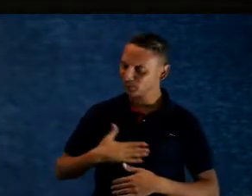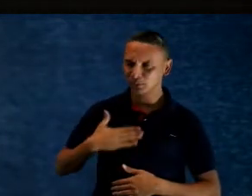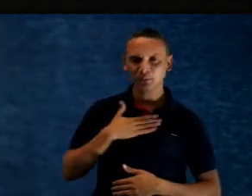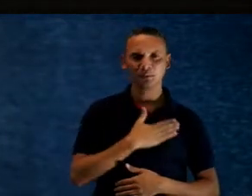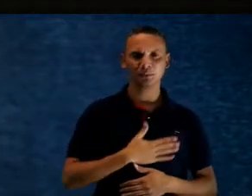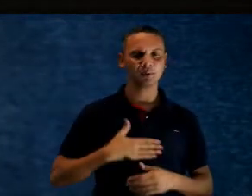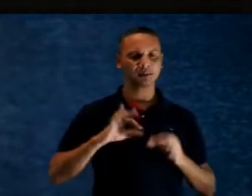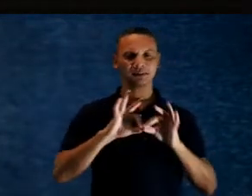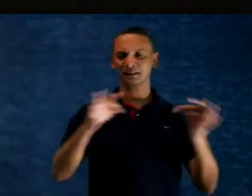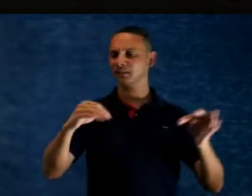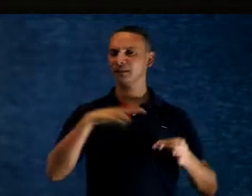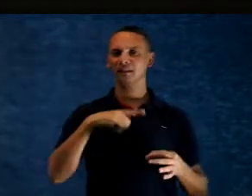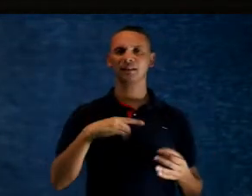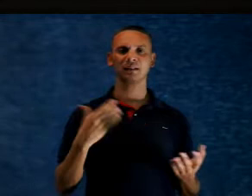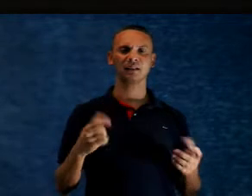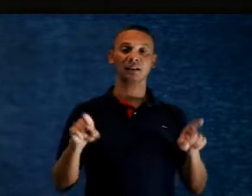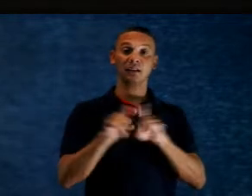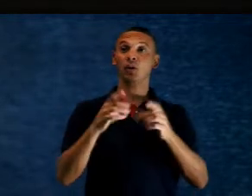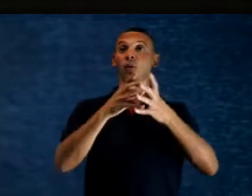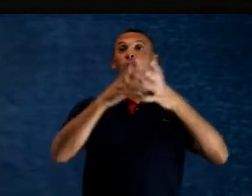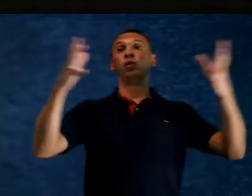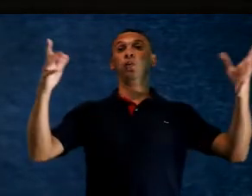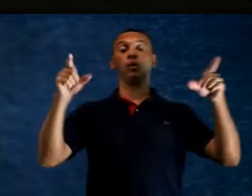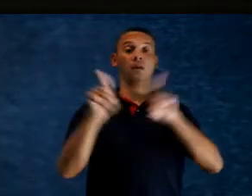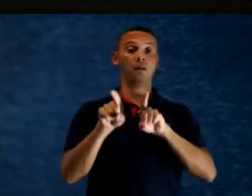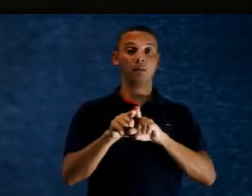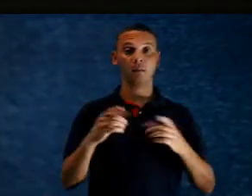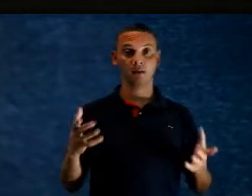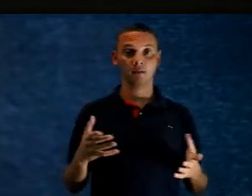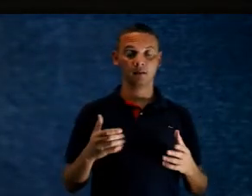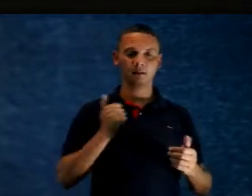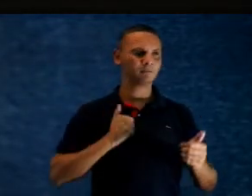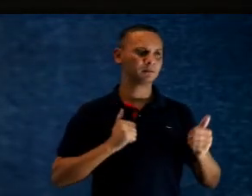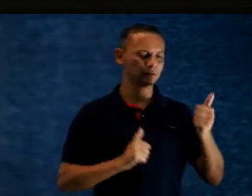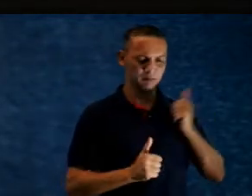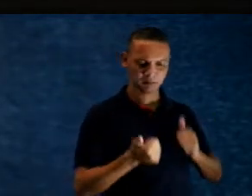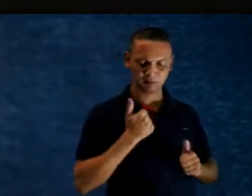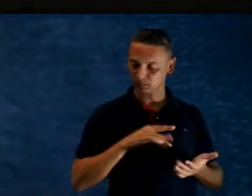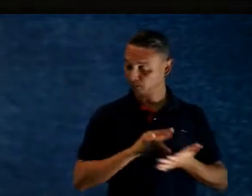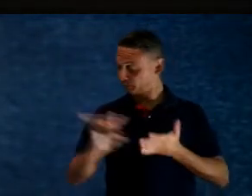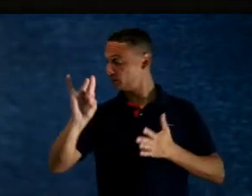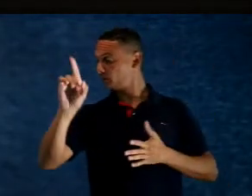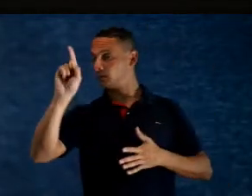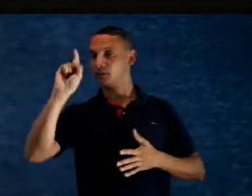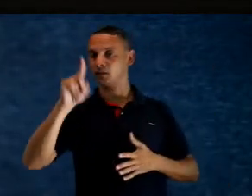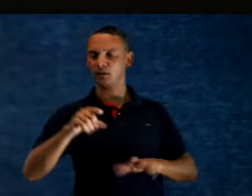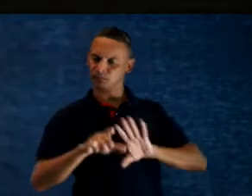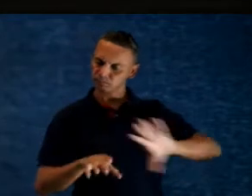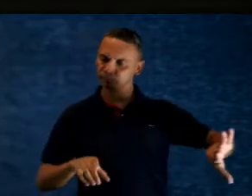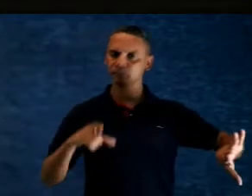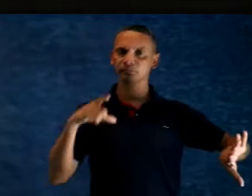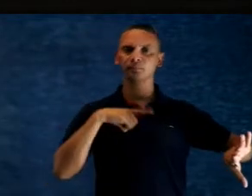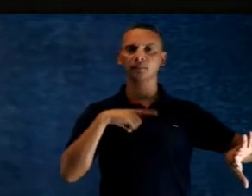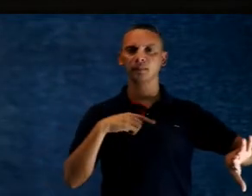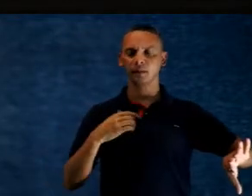postos e que esse instante que me concedeu não foi um gesto de piedade. Ela também necessita recompor-se e já se